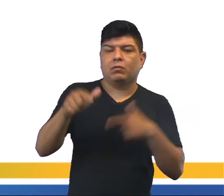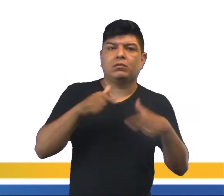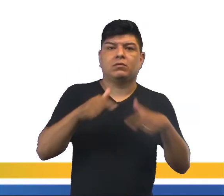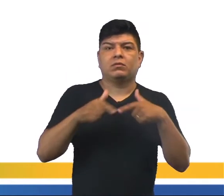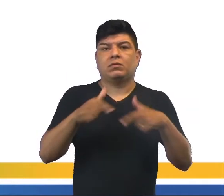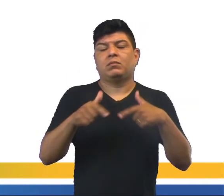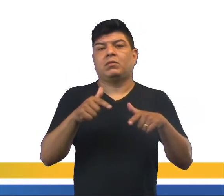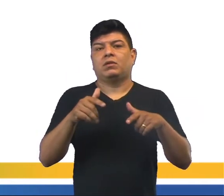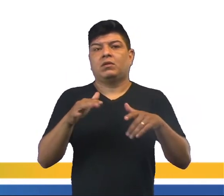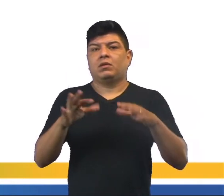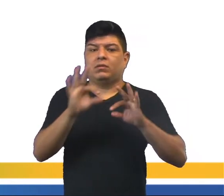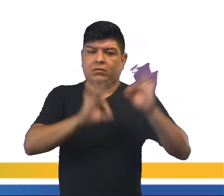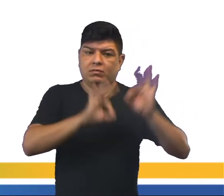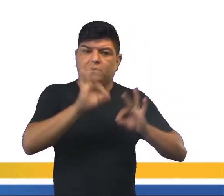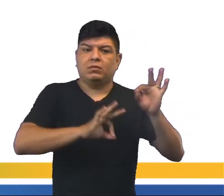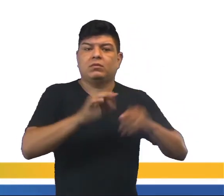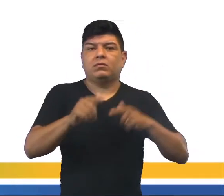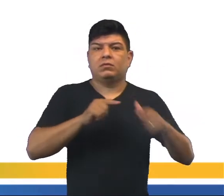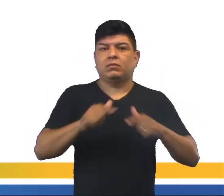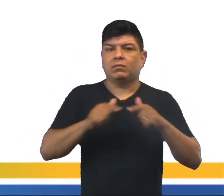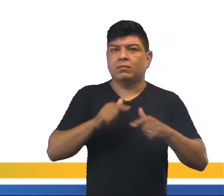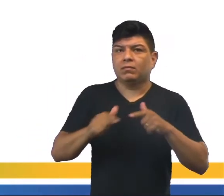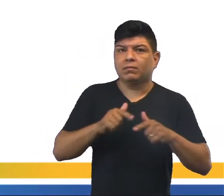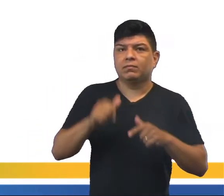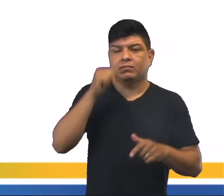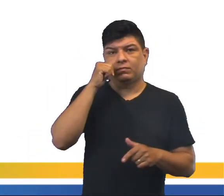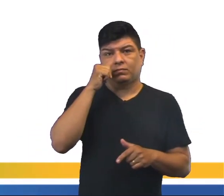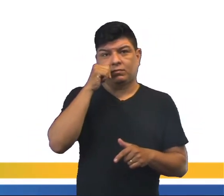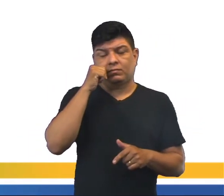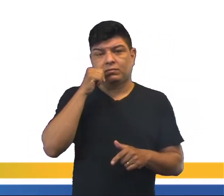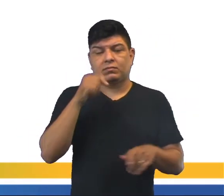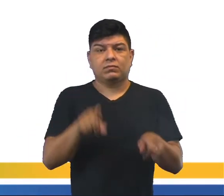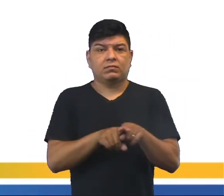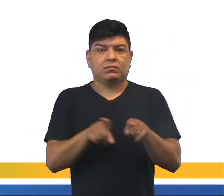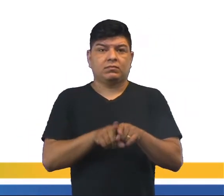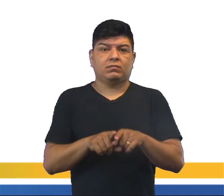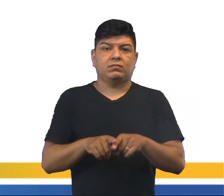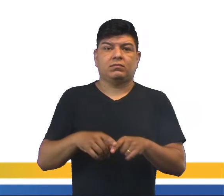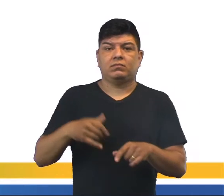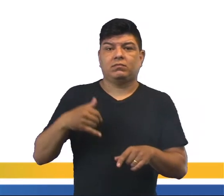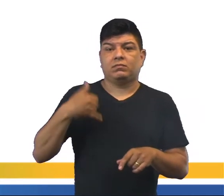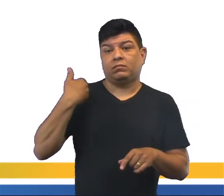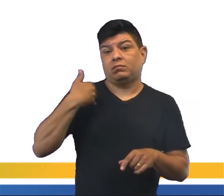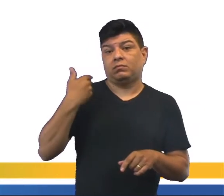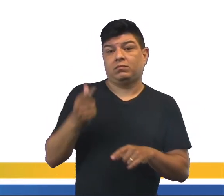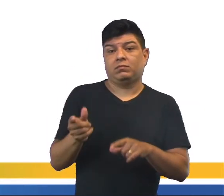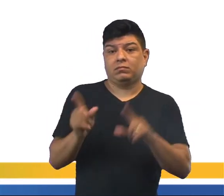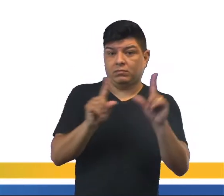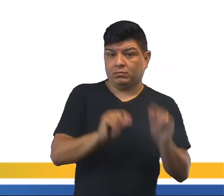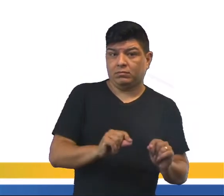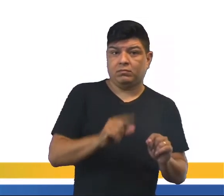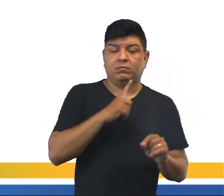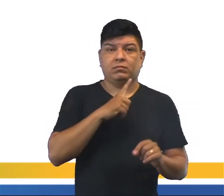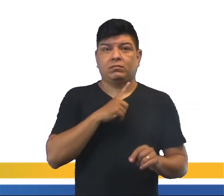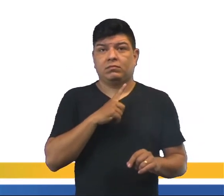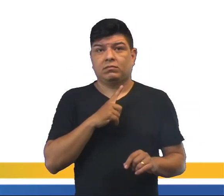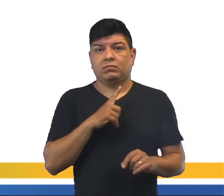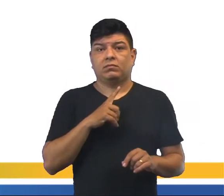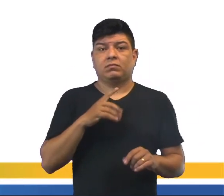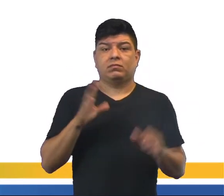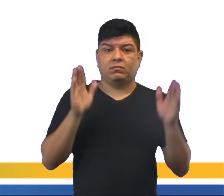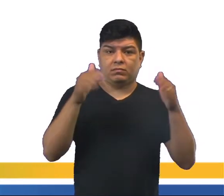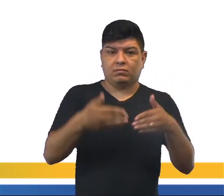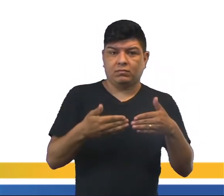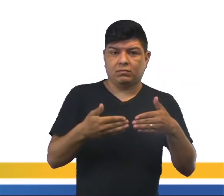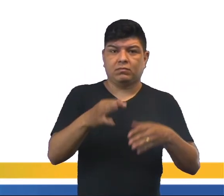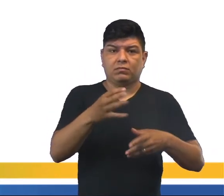regulamentação do trabalho, né, feminino e de menores de idade, né. A gente tem a centralização administrativa